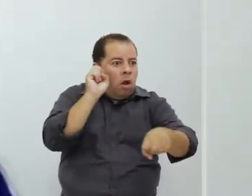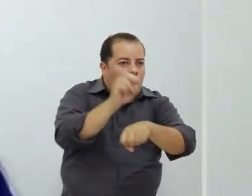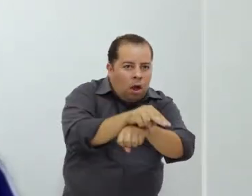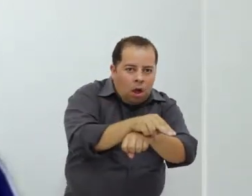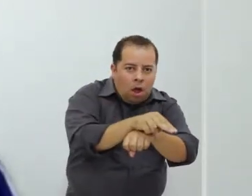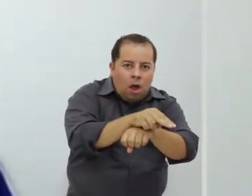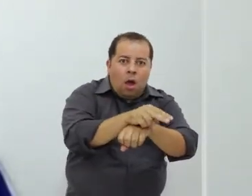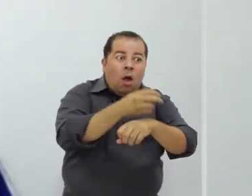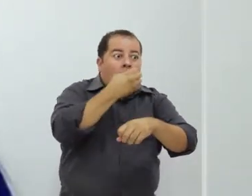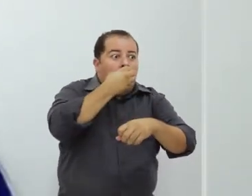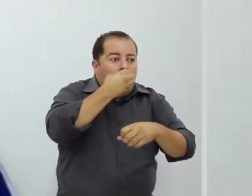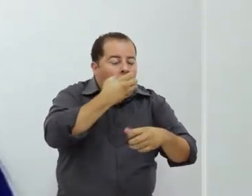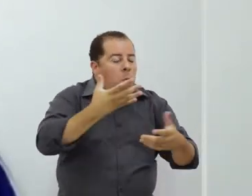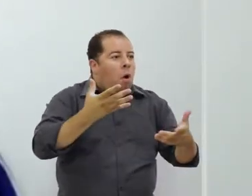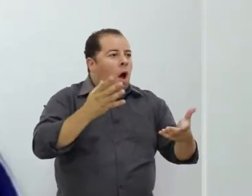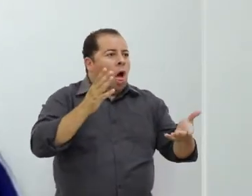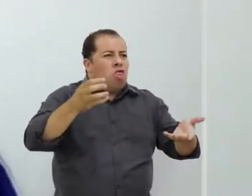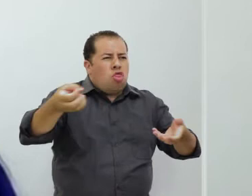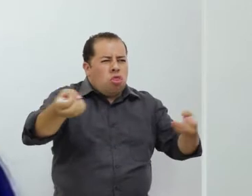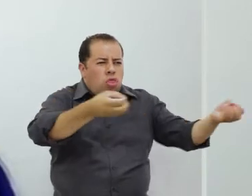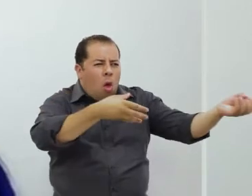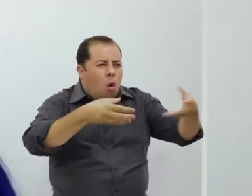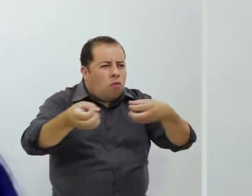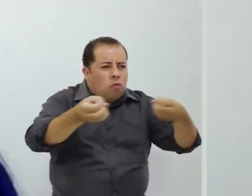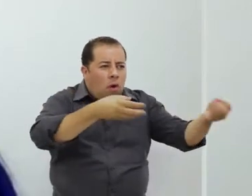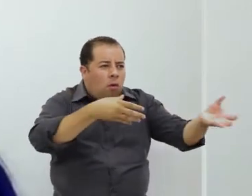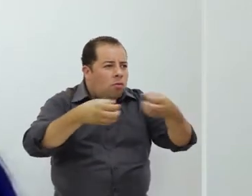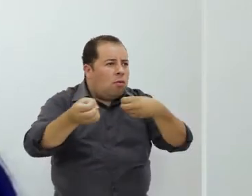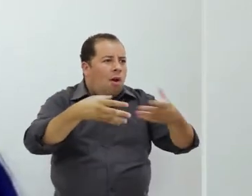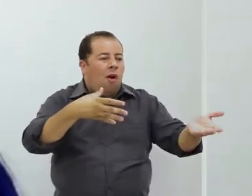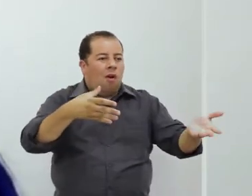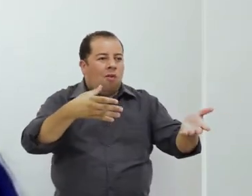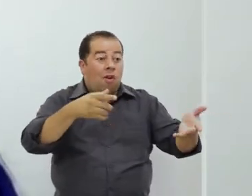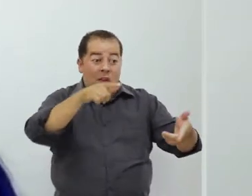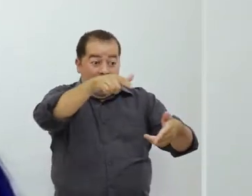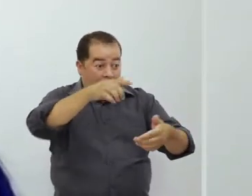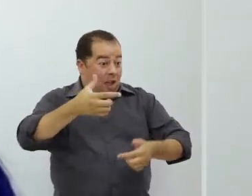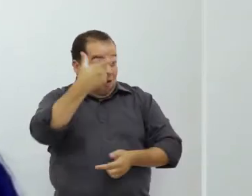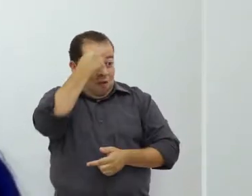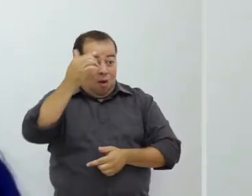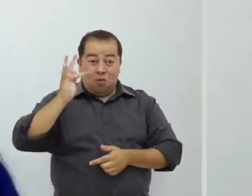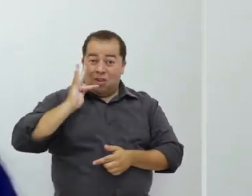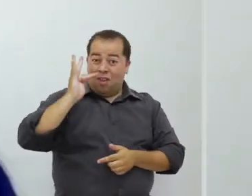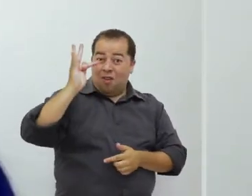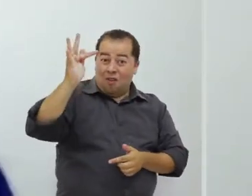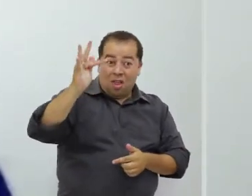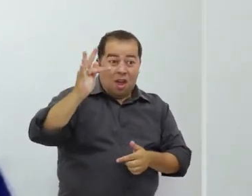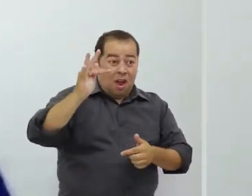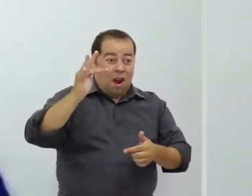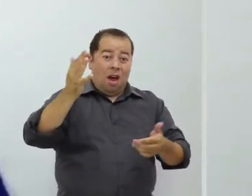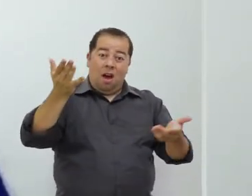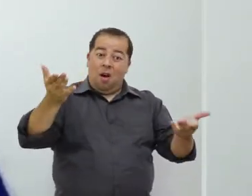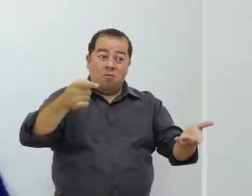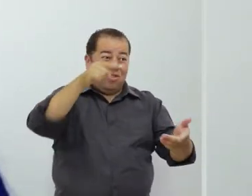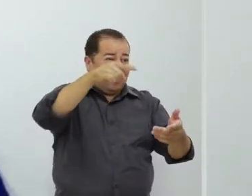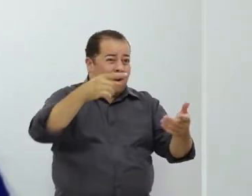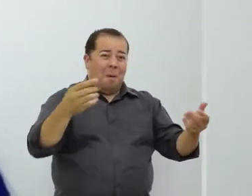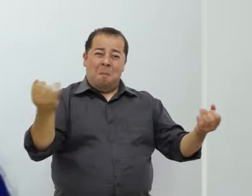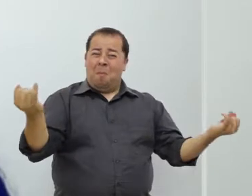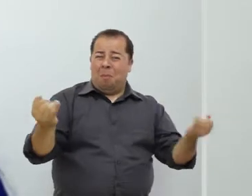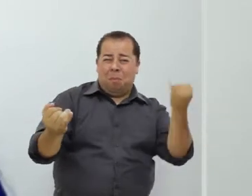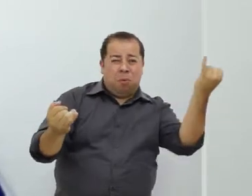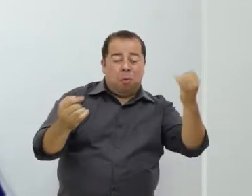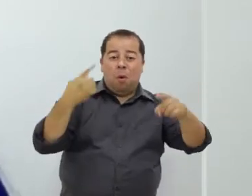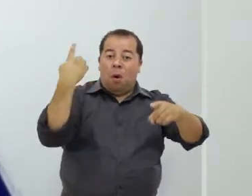Isso tem sido muito bom mesmo. E outra questão que me dá segurança é que eu estou cursando uma faculdade